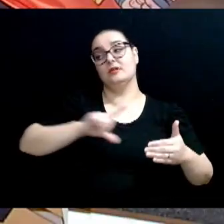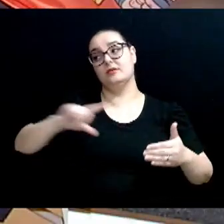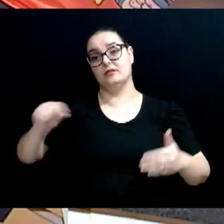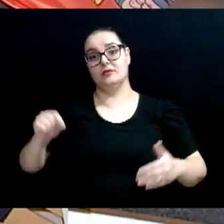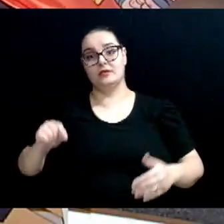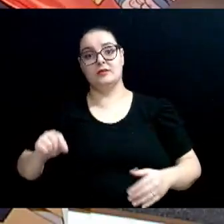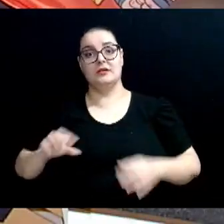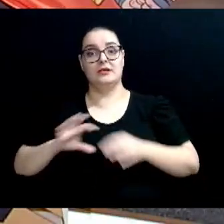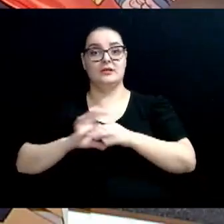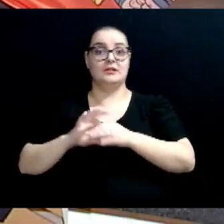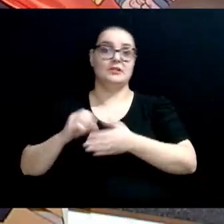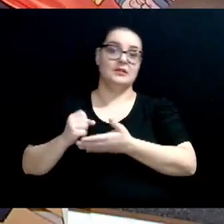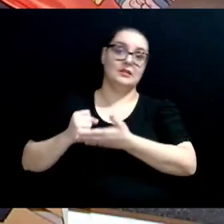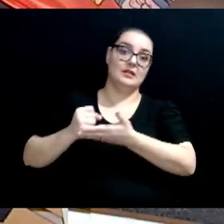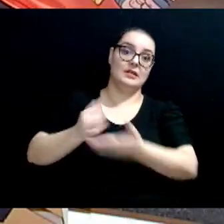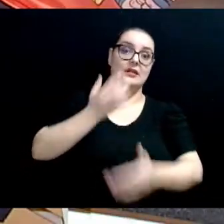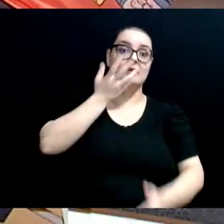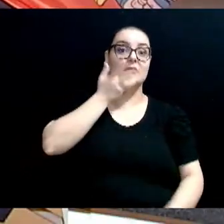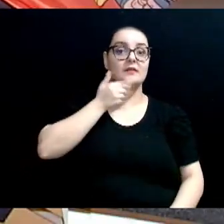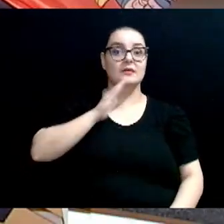a gente levar as crianças.